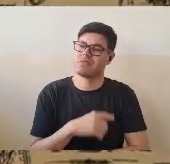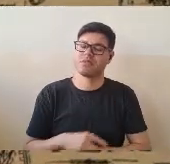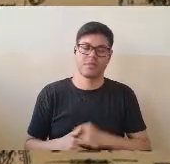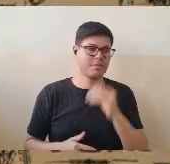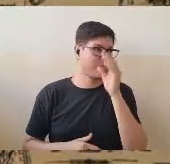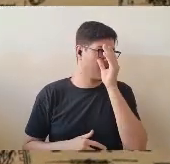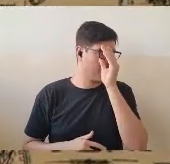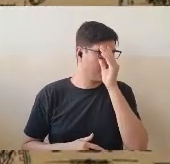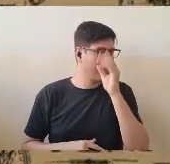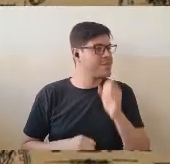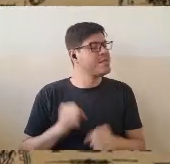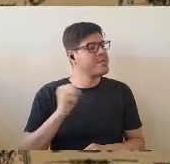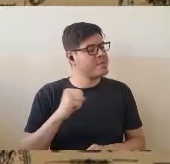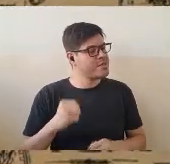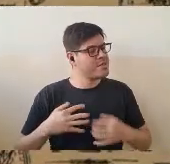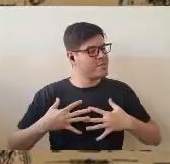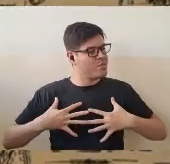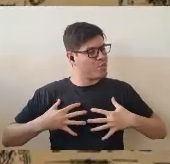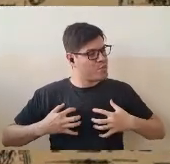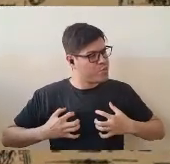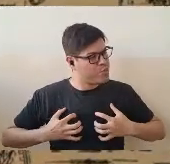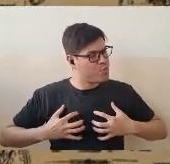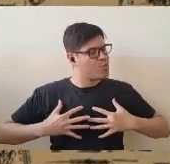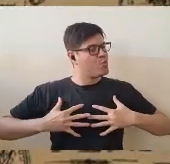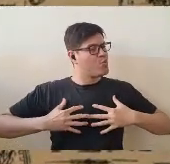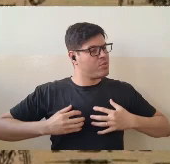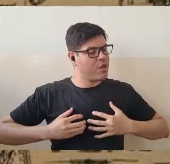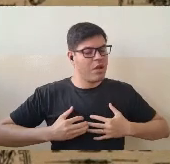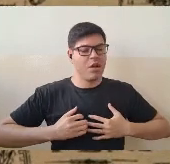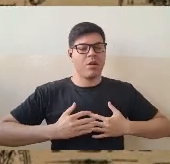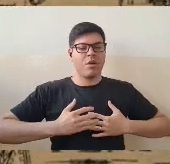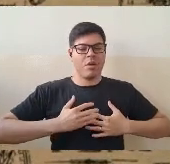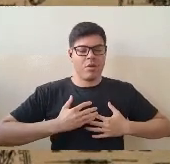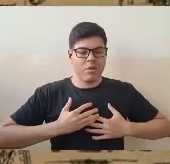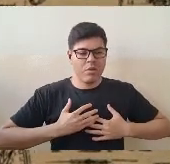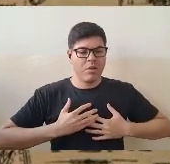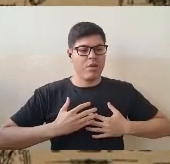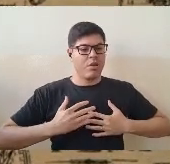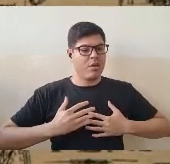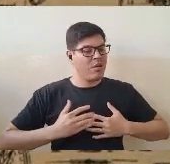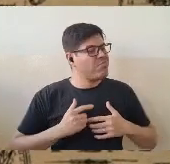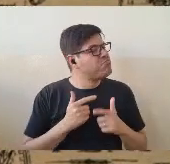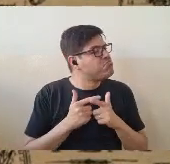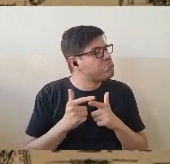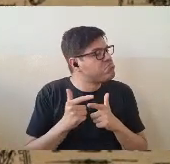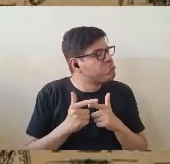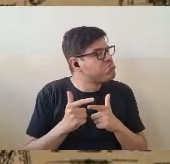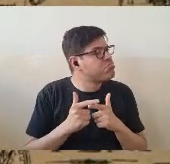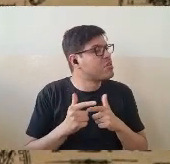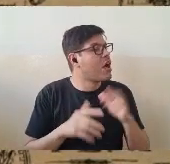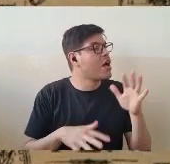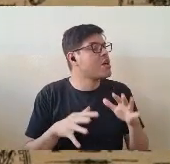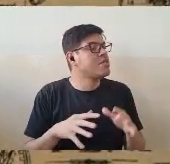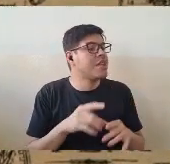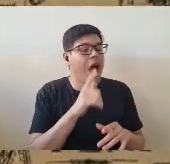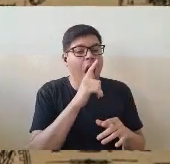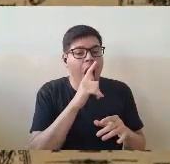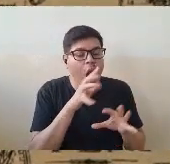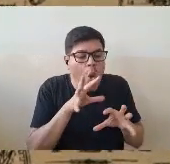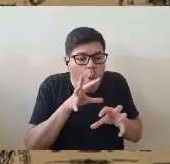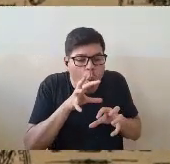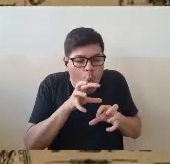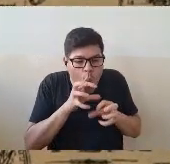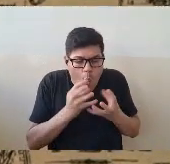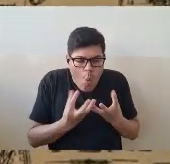no pulmão, você entendeu? Tivemos desidratação que já chegou quando realmente aqui a infraestrutura era muito